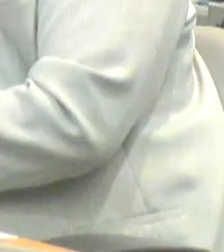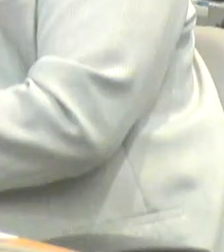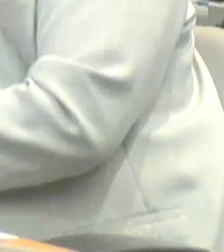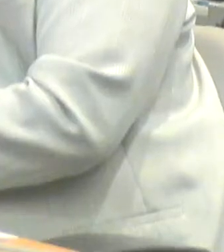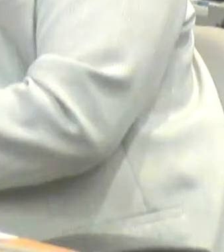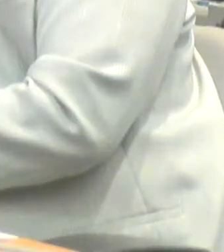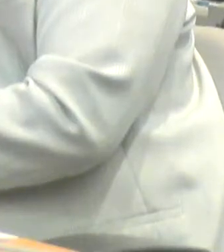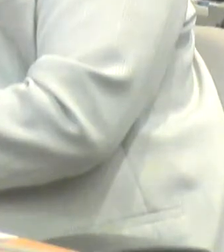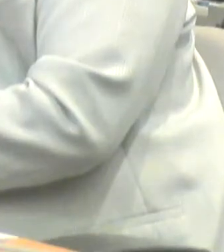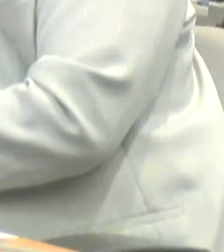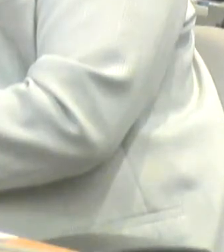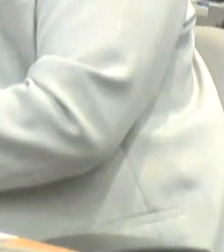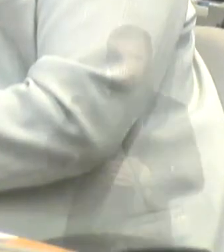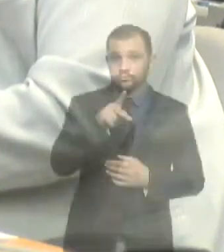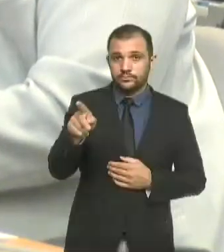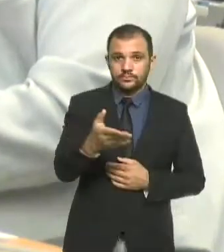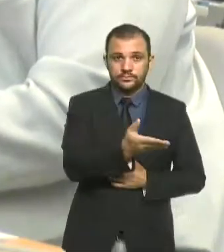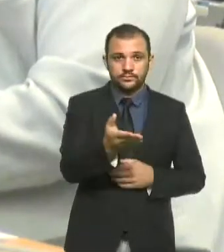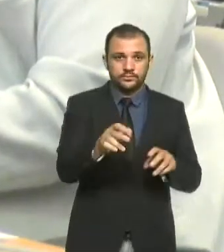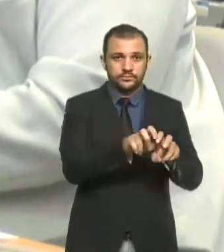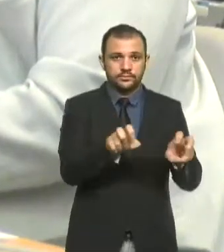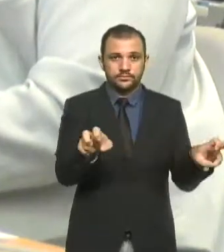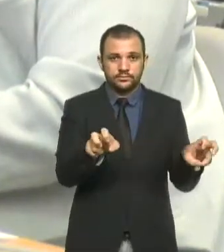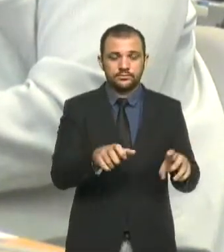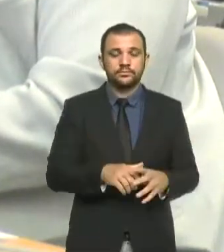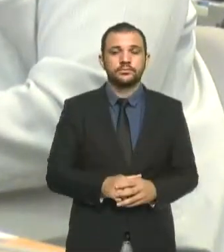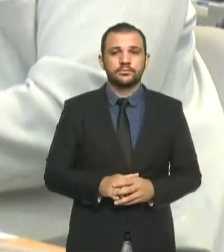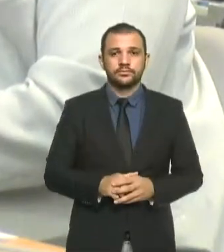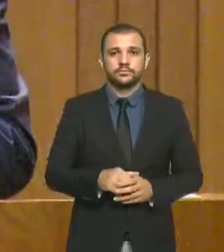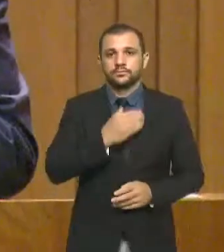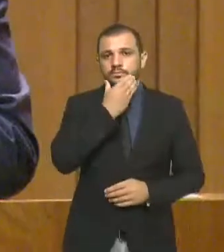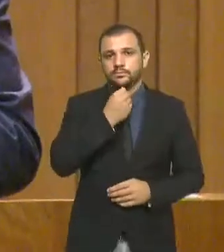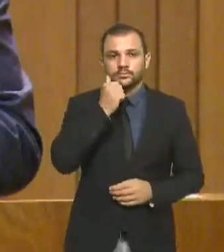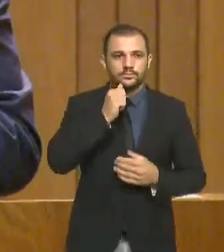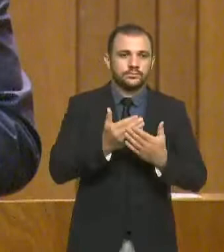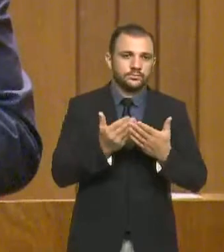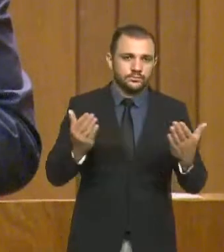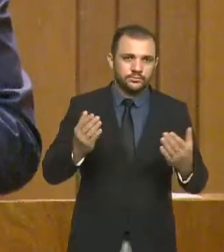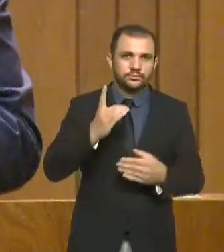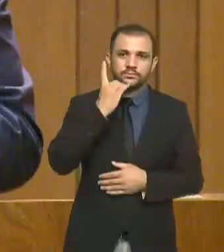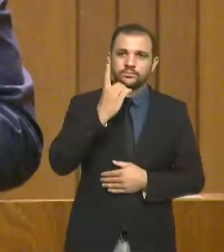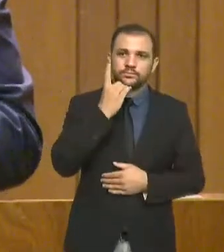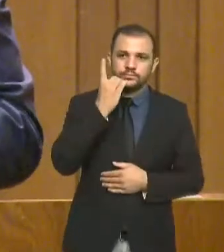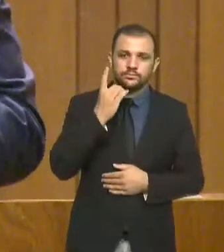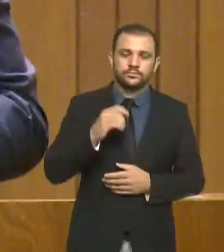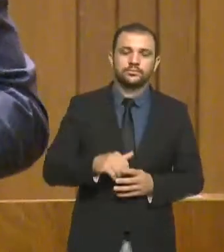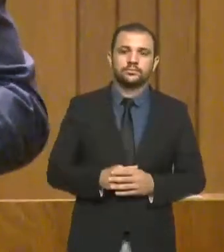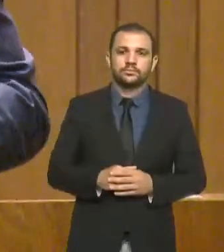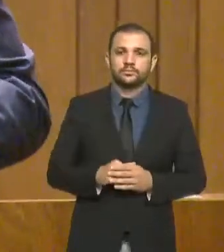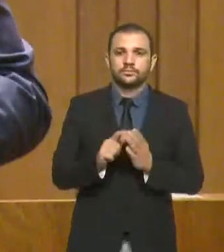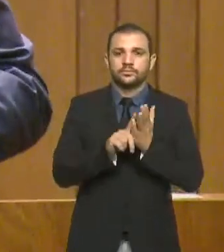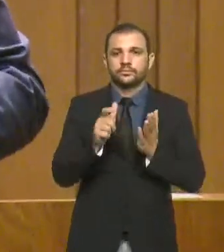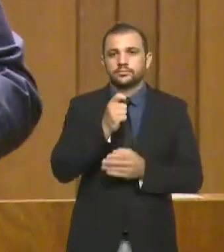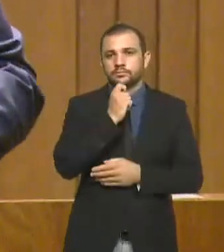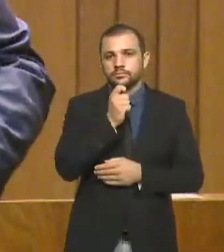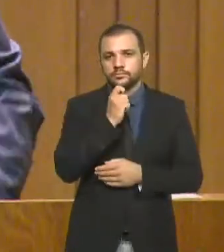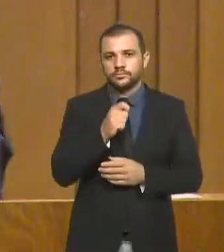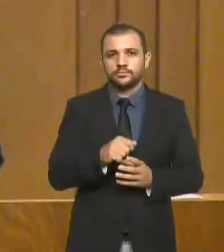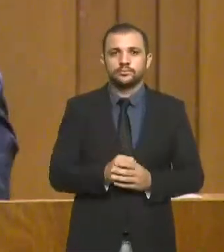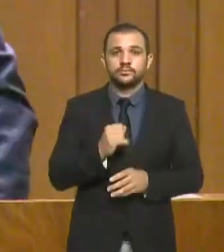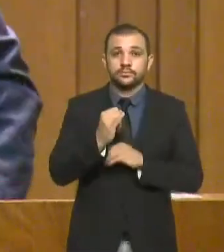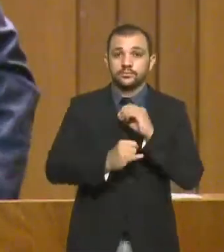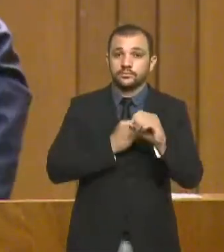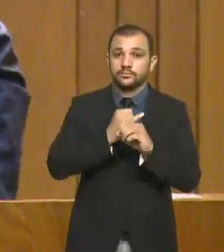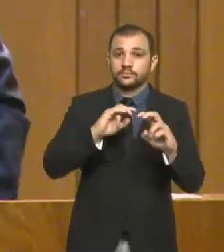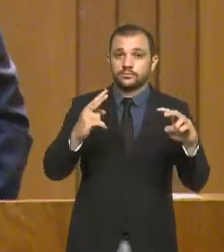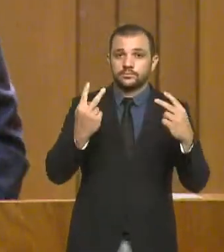Senhor presidente, demais membros da mesa, senhoras e senhores deputados, imprensa,